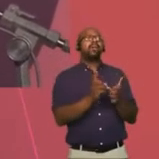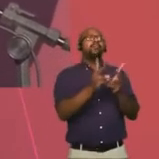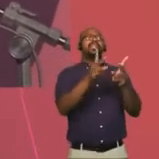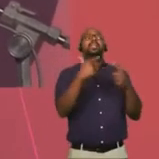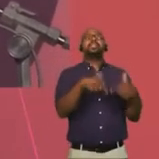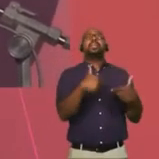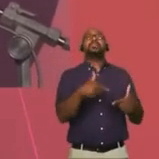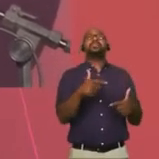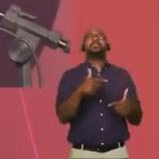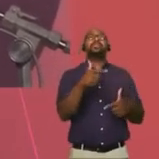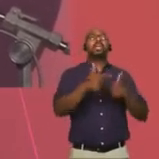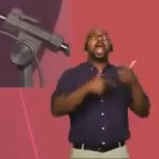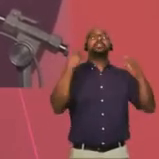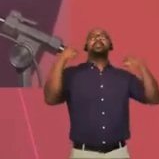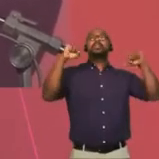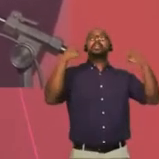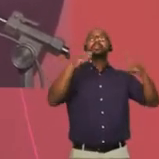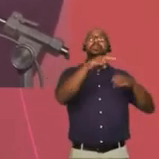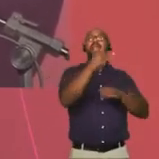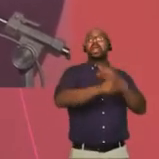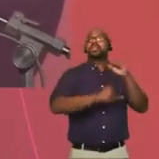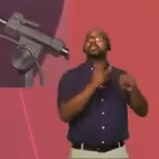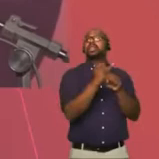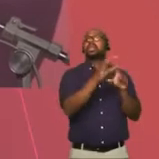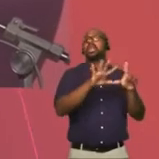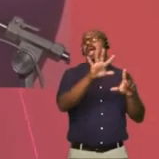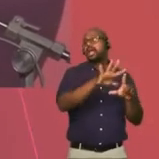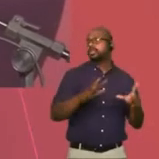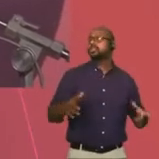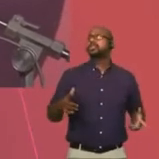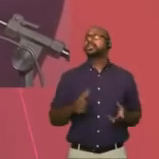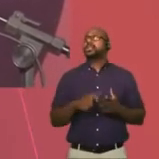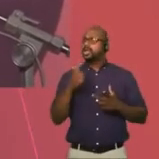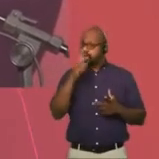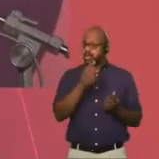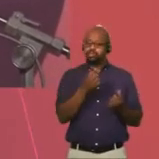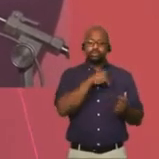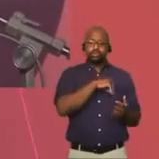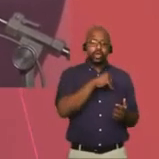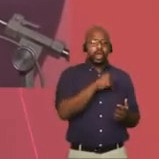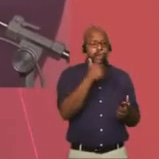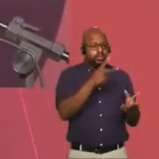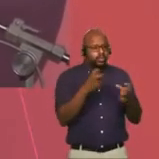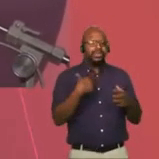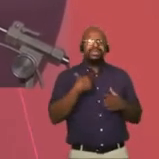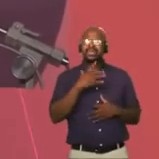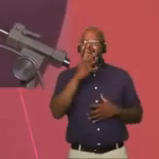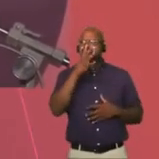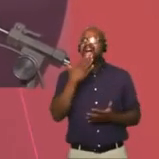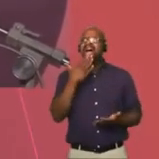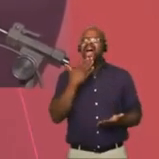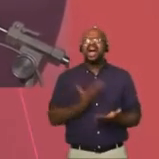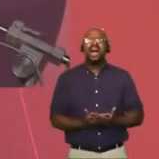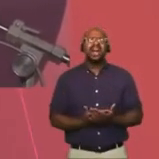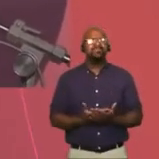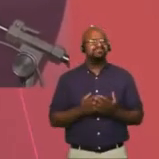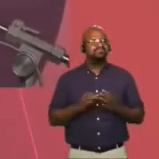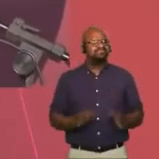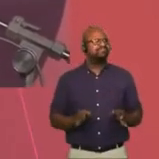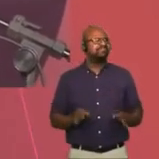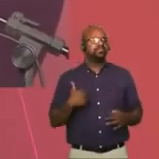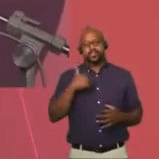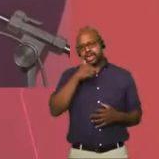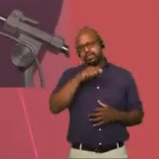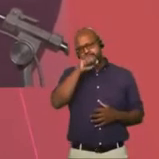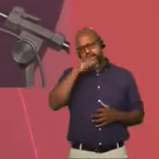vender serviço de atividade física pela internet e e ganhando seu dinheirinho com isso eu fiquei impressionado eu